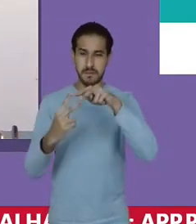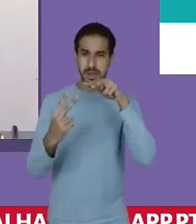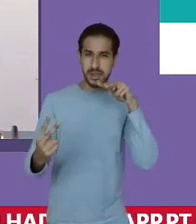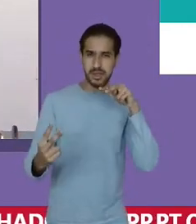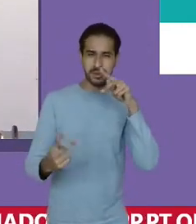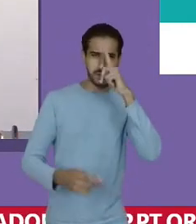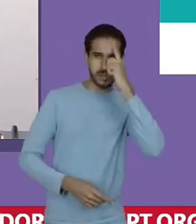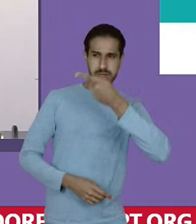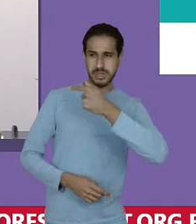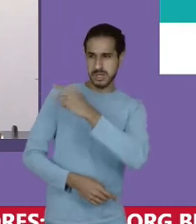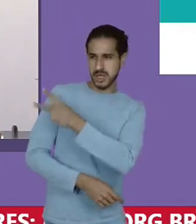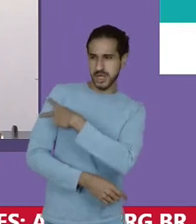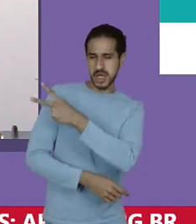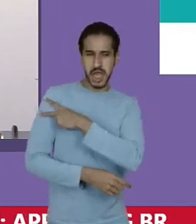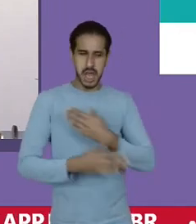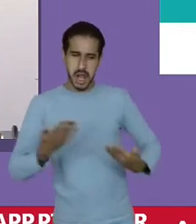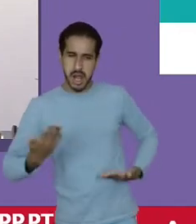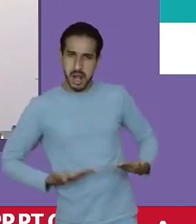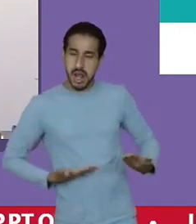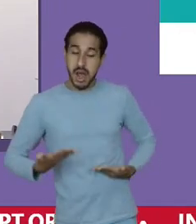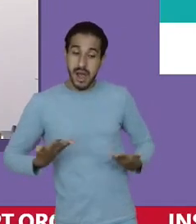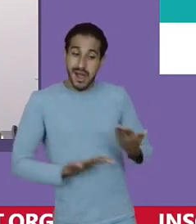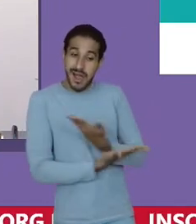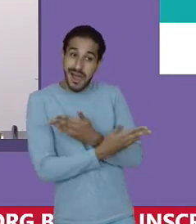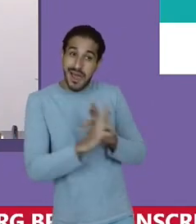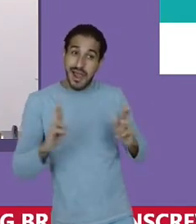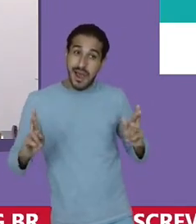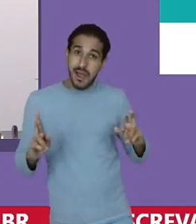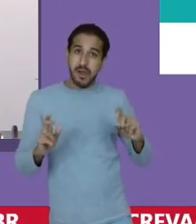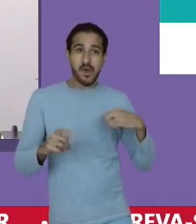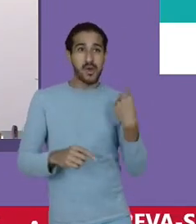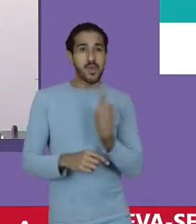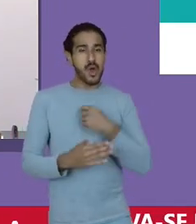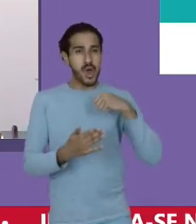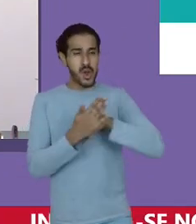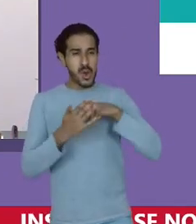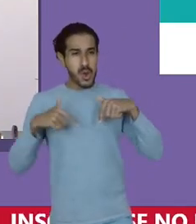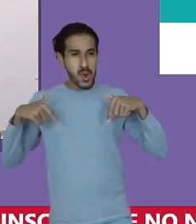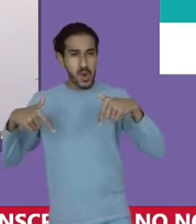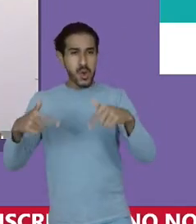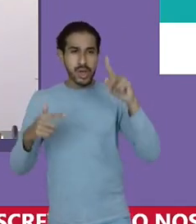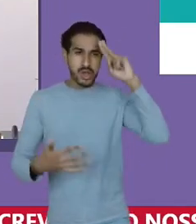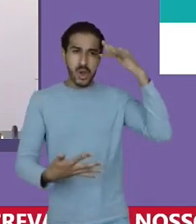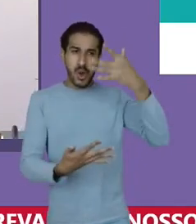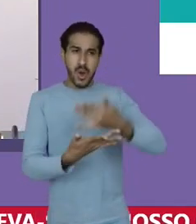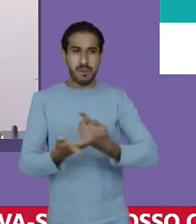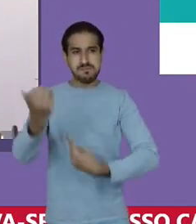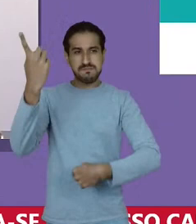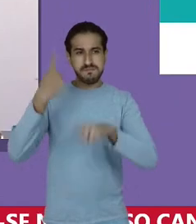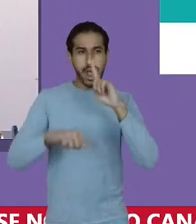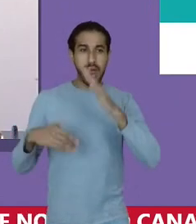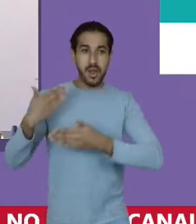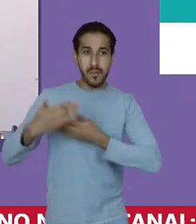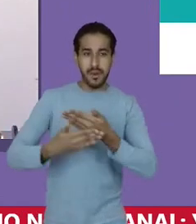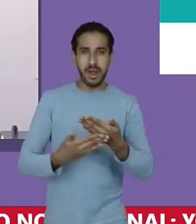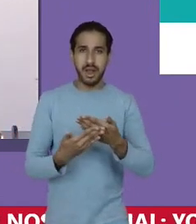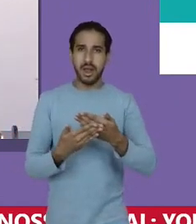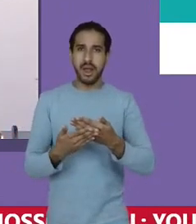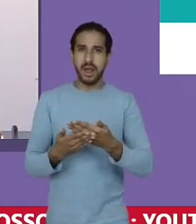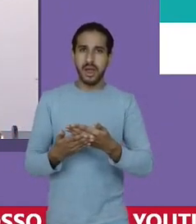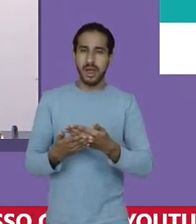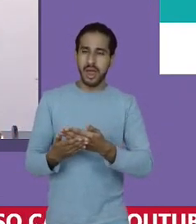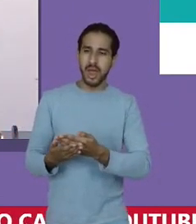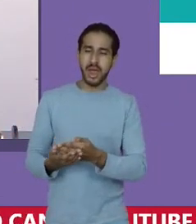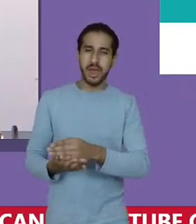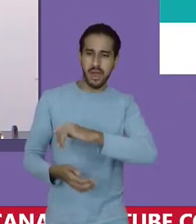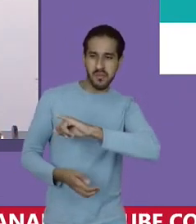de patrão e empregado, que dialoga diretamente com a nossa luta histórica de superação do processo de alienação da força